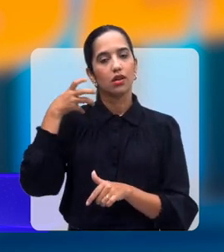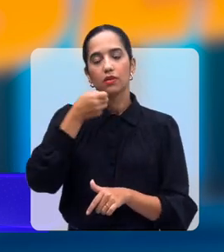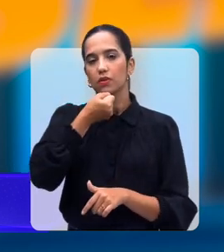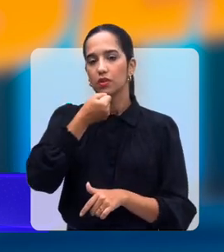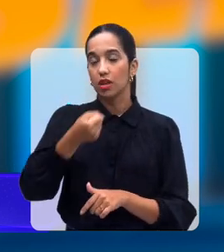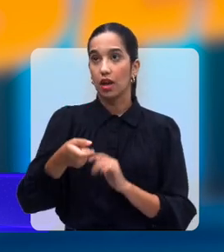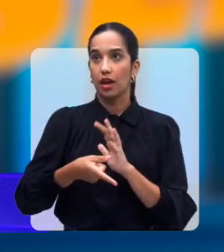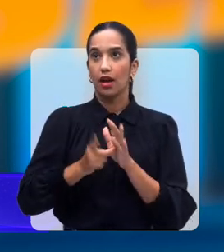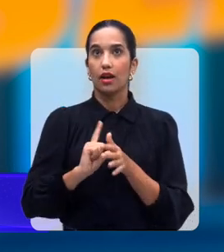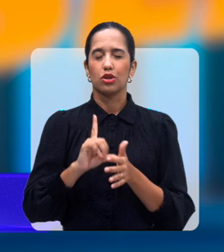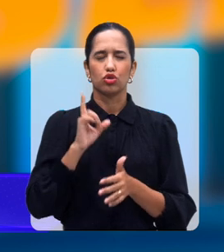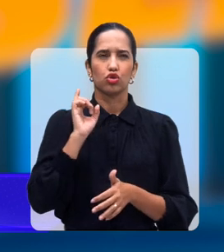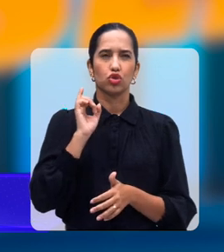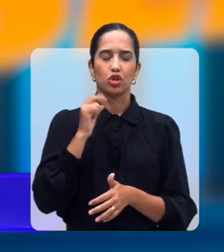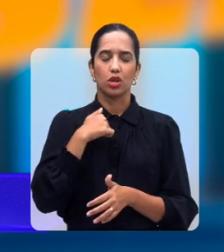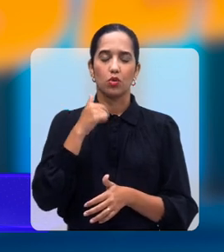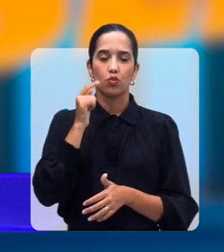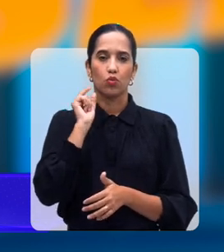então,